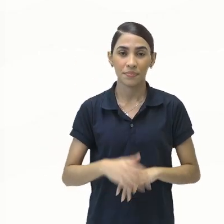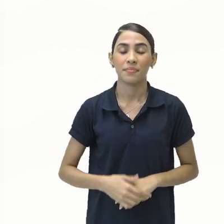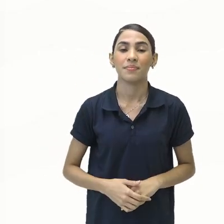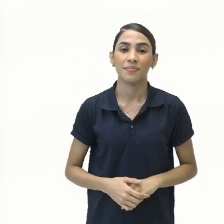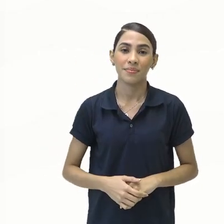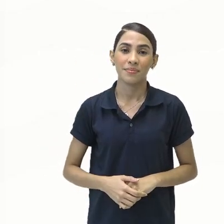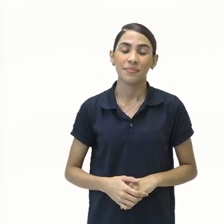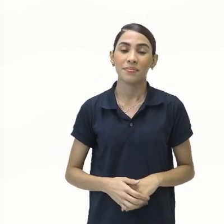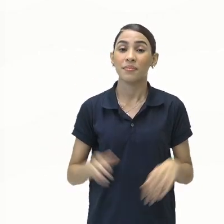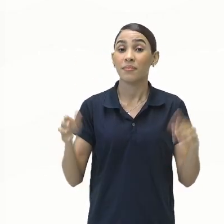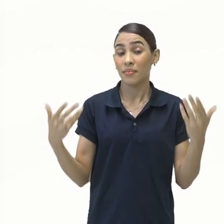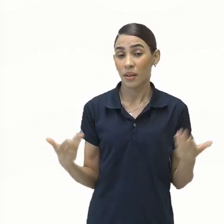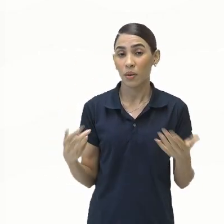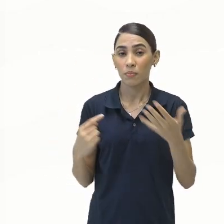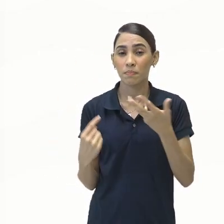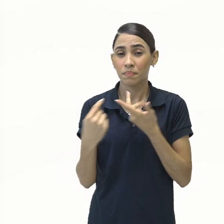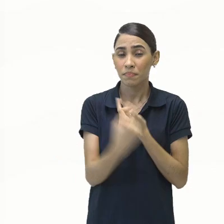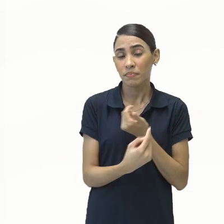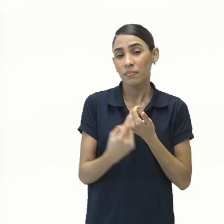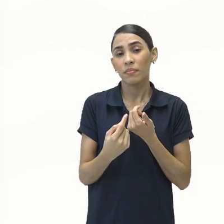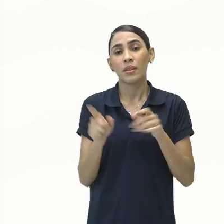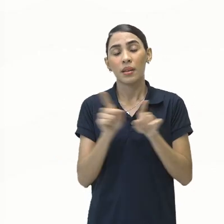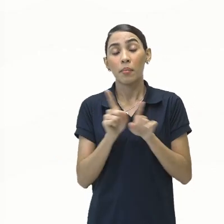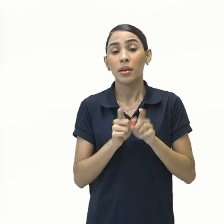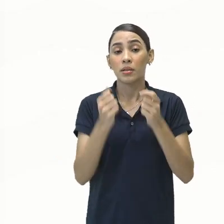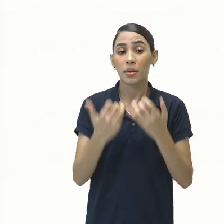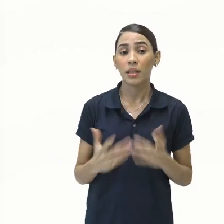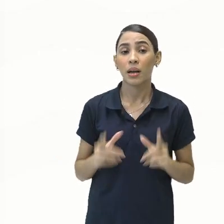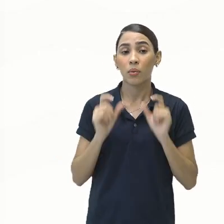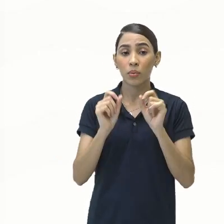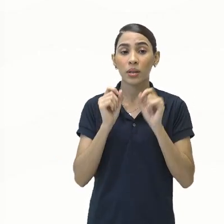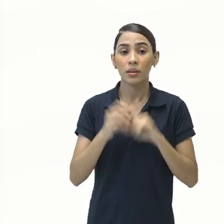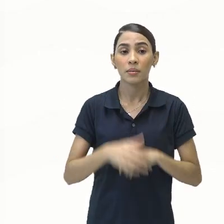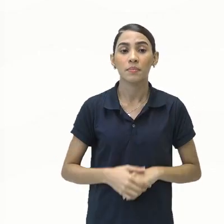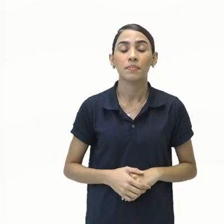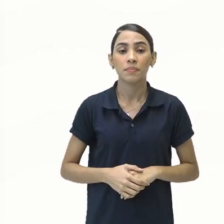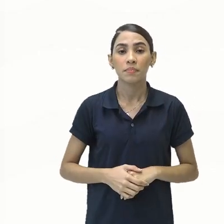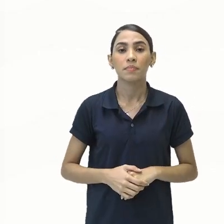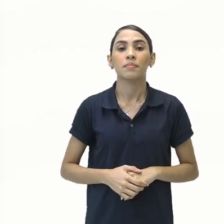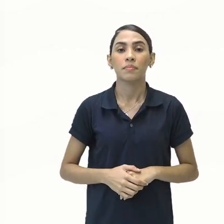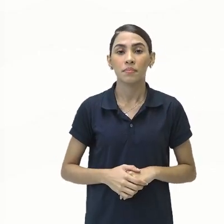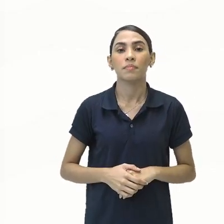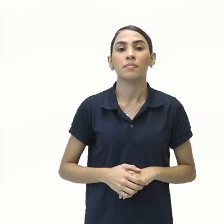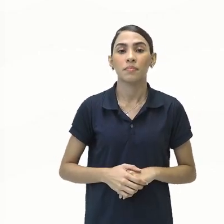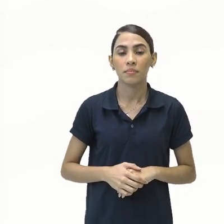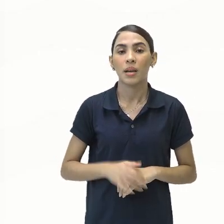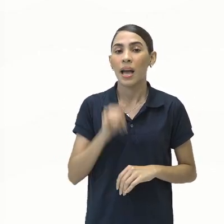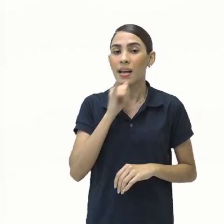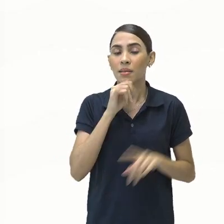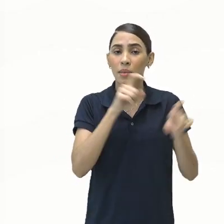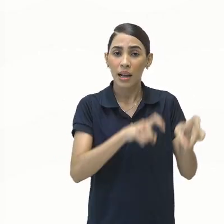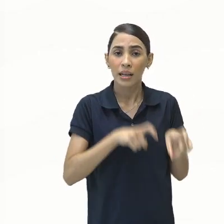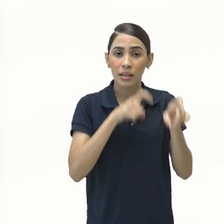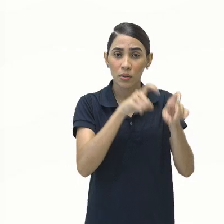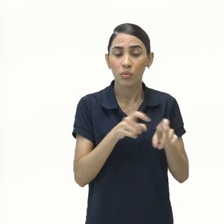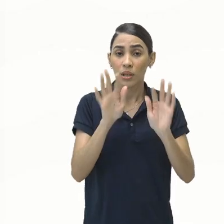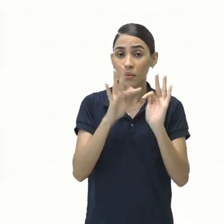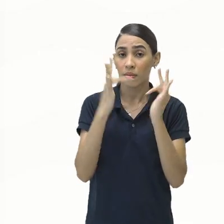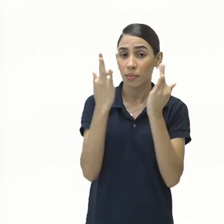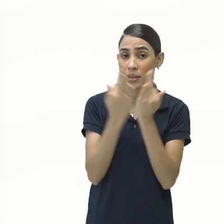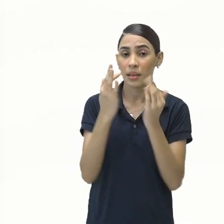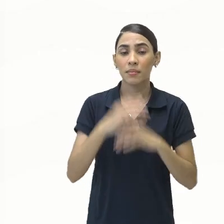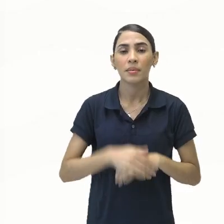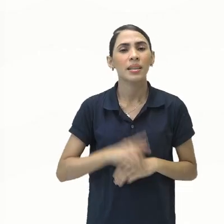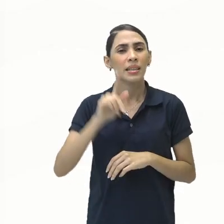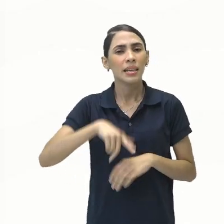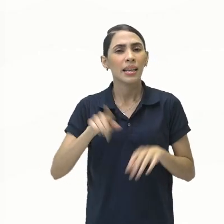Bem, além desses pontos, eu gostaria também de destacar com vocês a modalidade de agricultura familiar,